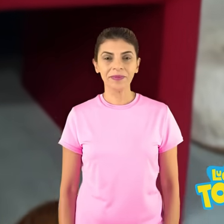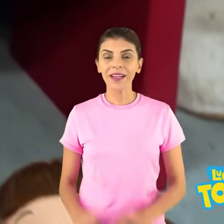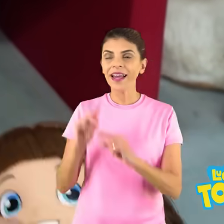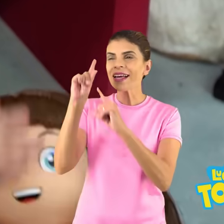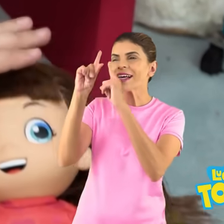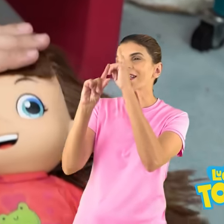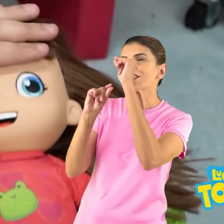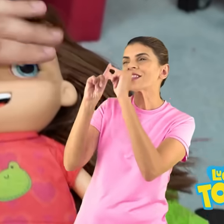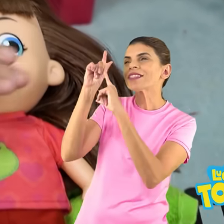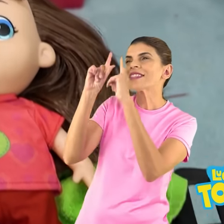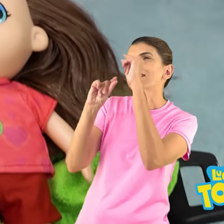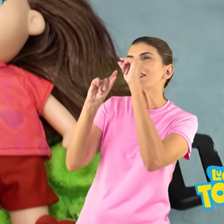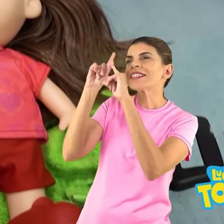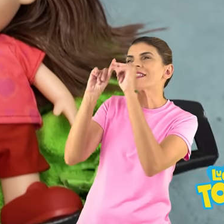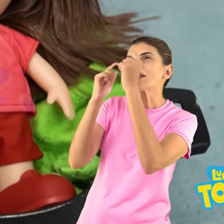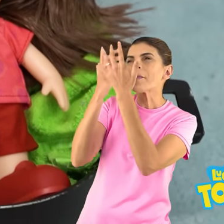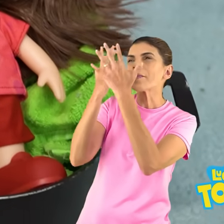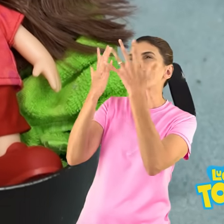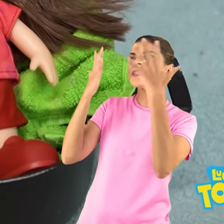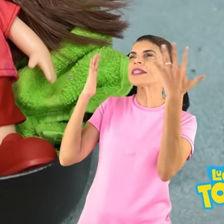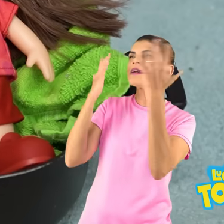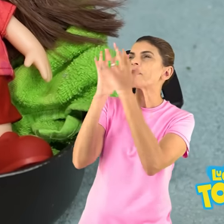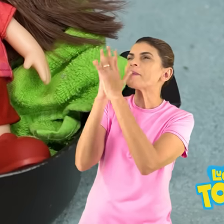Brilha, brilha,